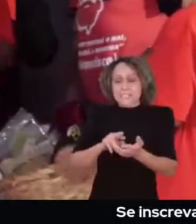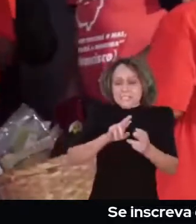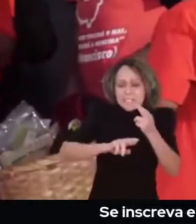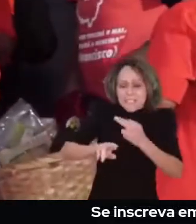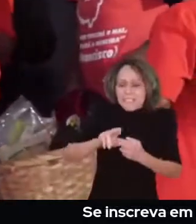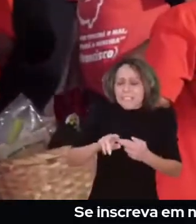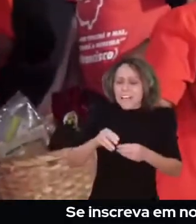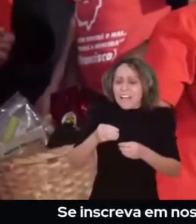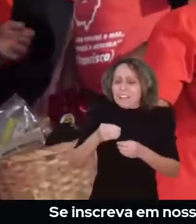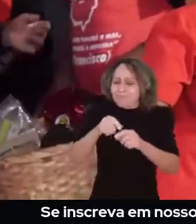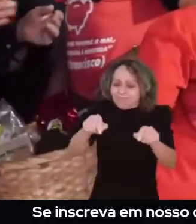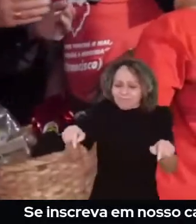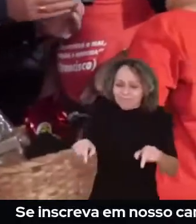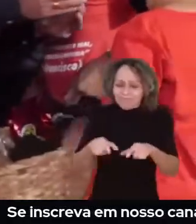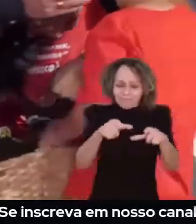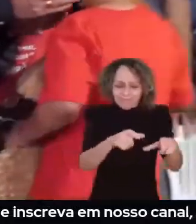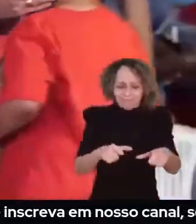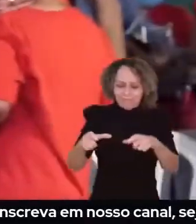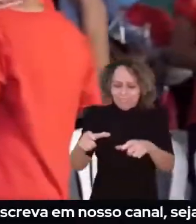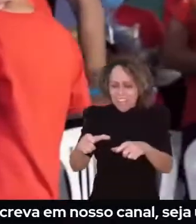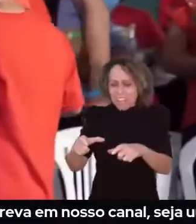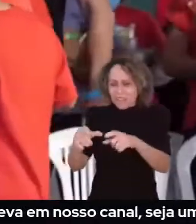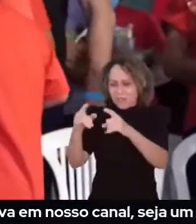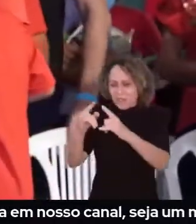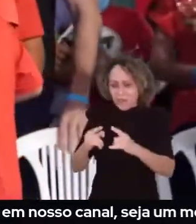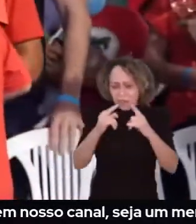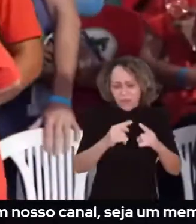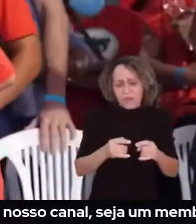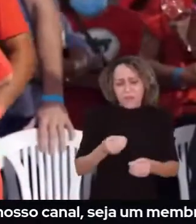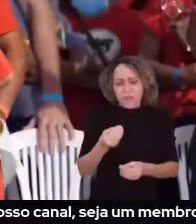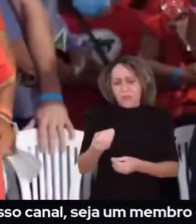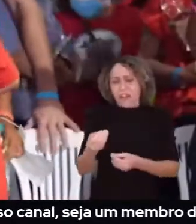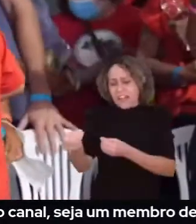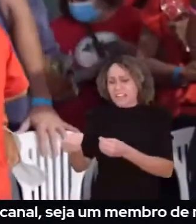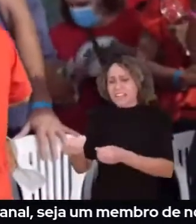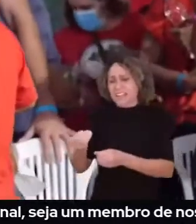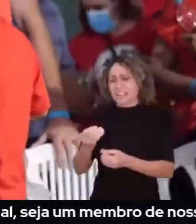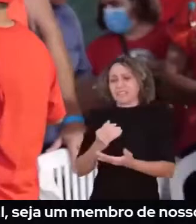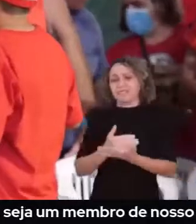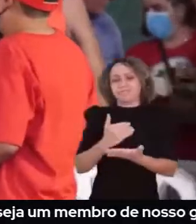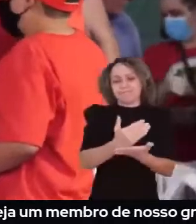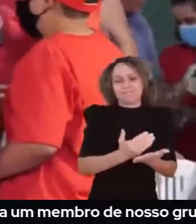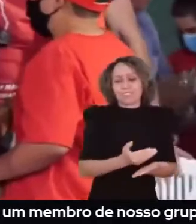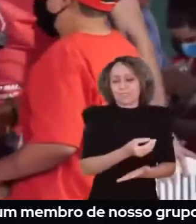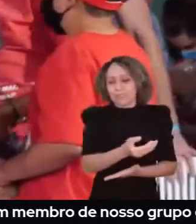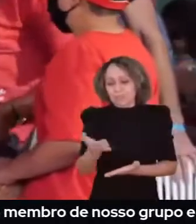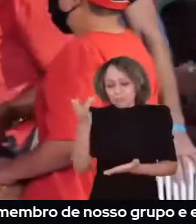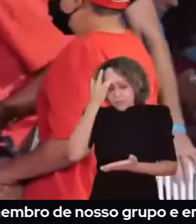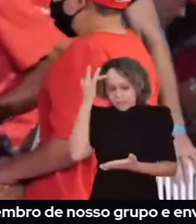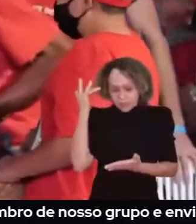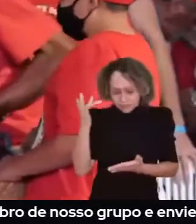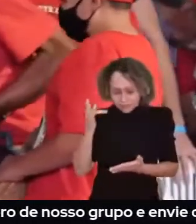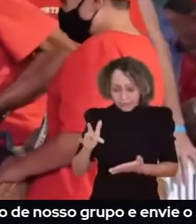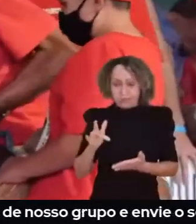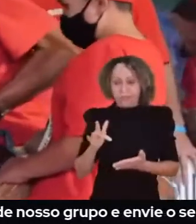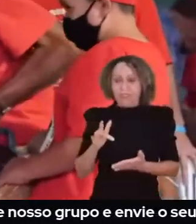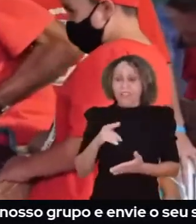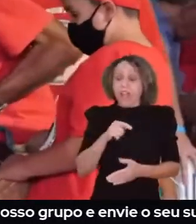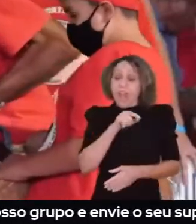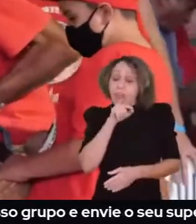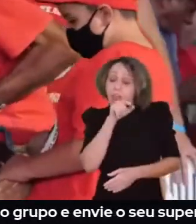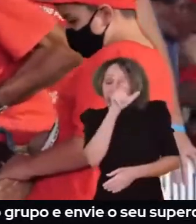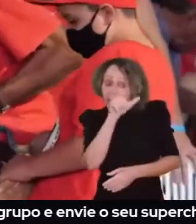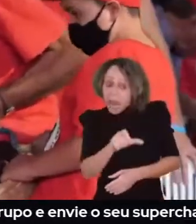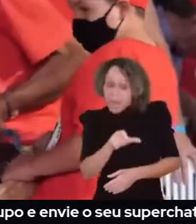esse camarada que esteve lá por meses na nossa vigília, camarada Daio, comandando lá a energia, o ânimo da companheirada. Vamos lá,